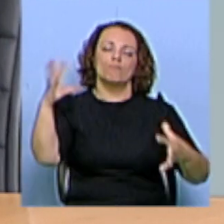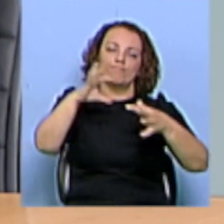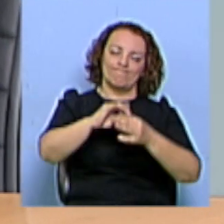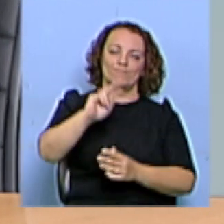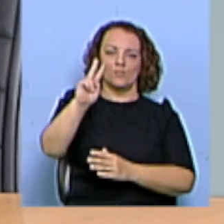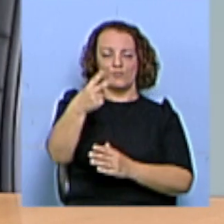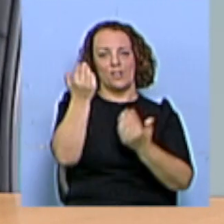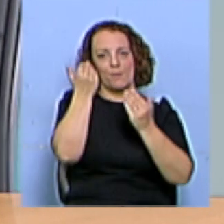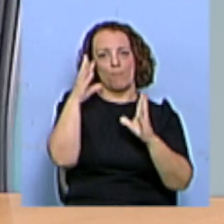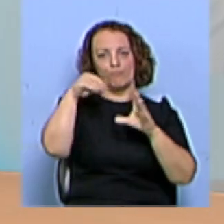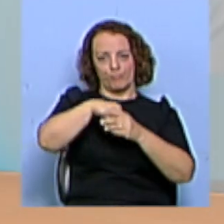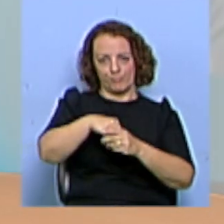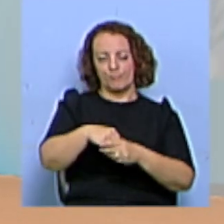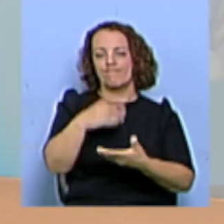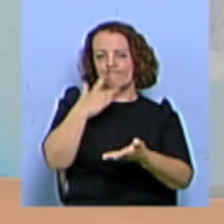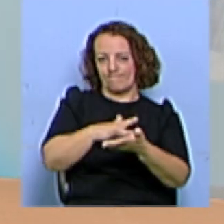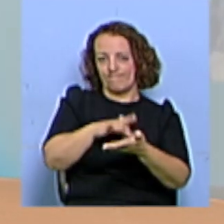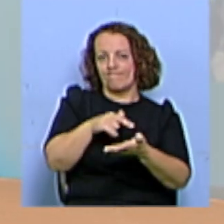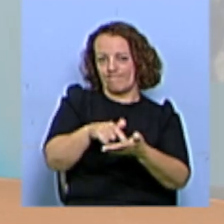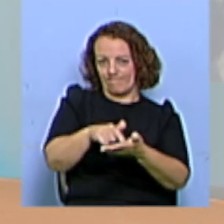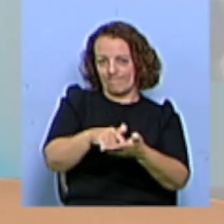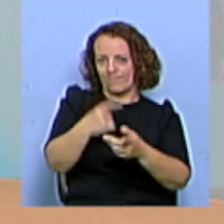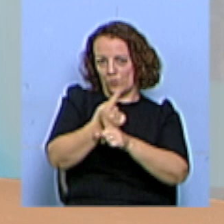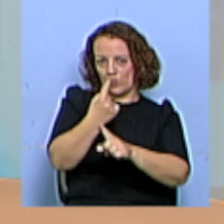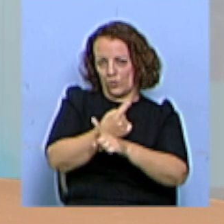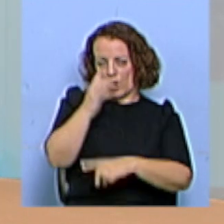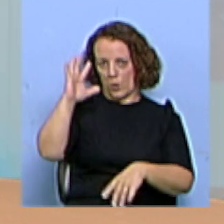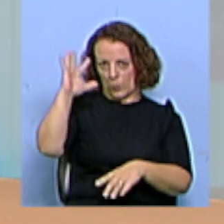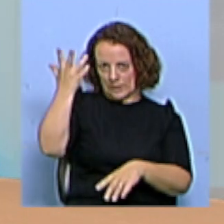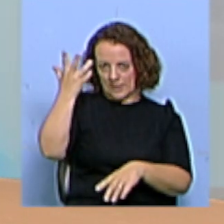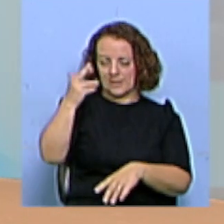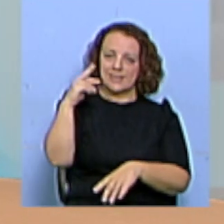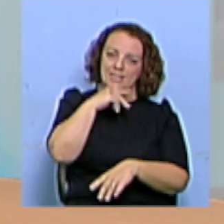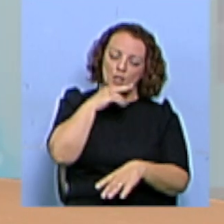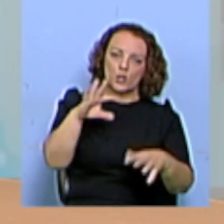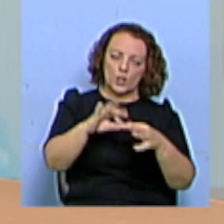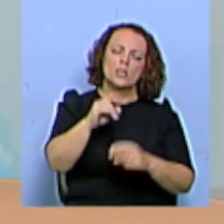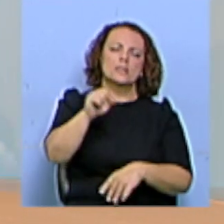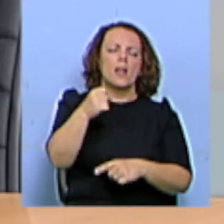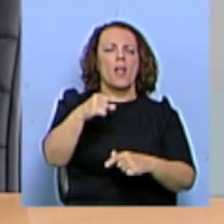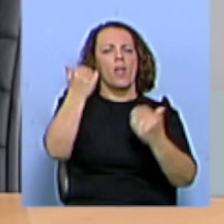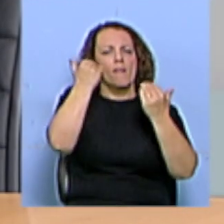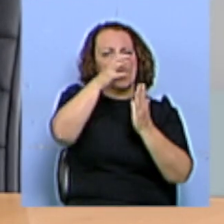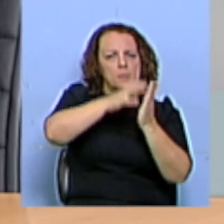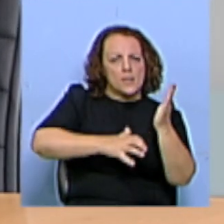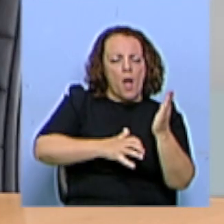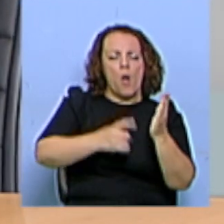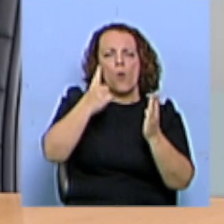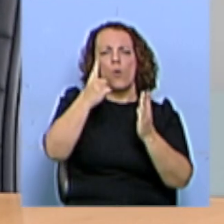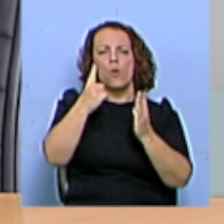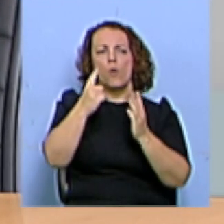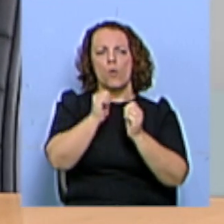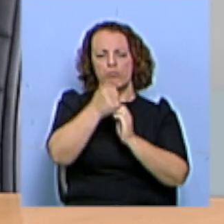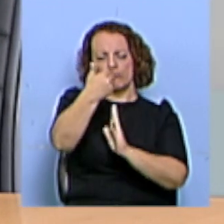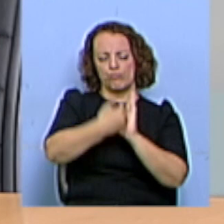E aqui está fatores. A informação sobre esse acontecimento e também Sim, sobre aí Santo tem António. A informação, tem uma página, tem uma